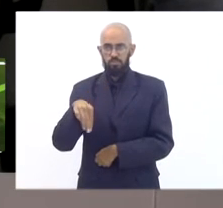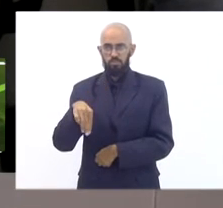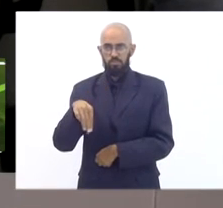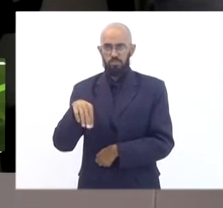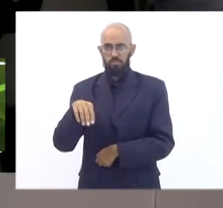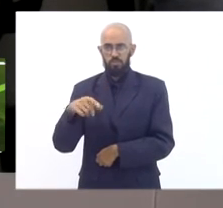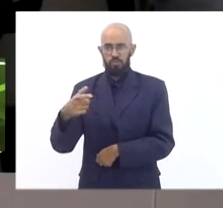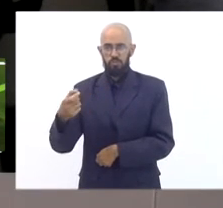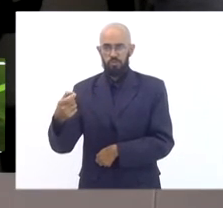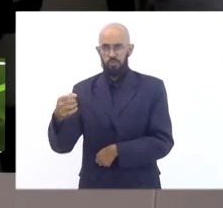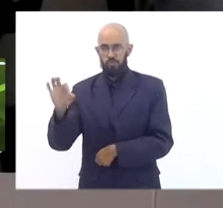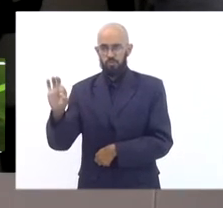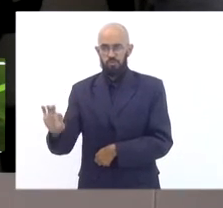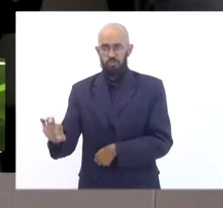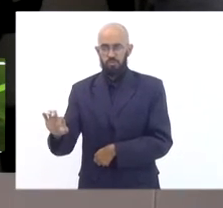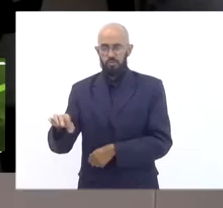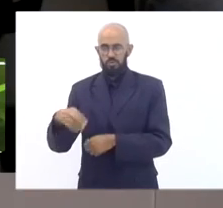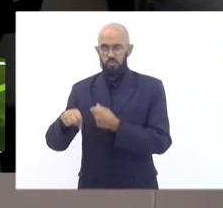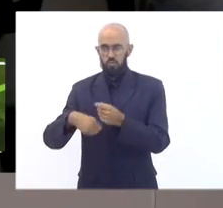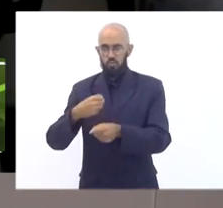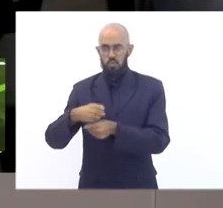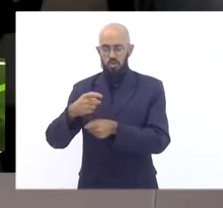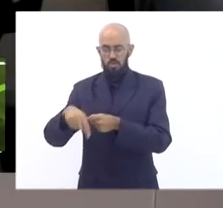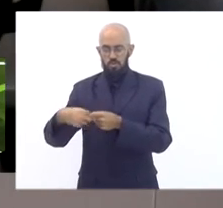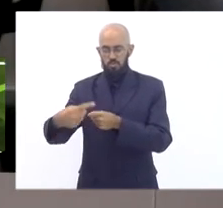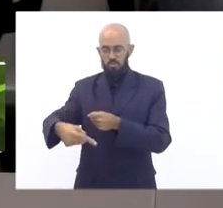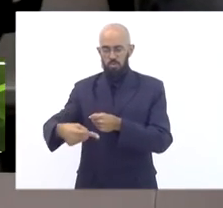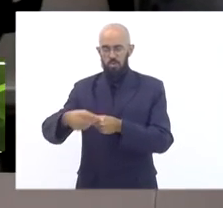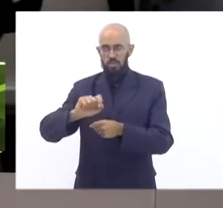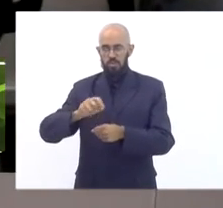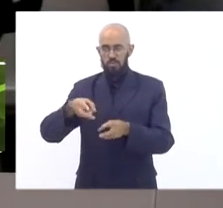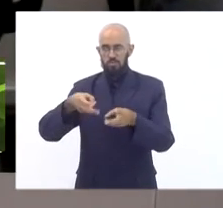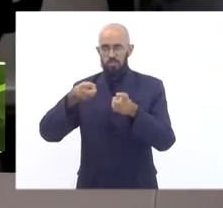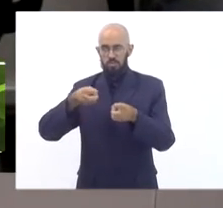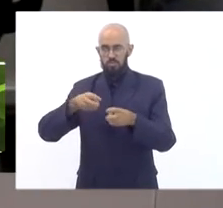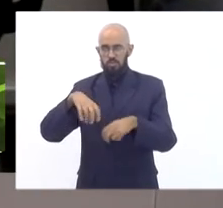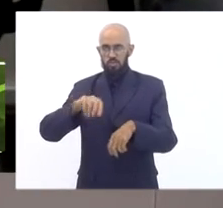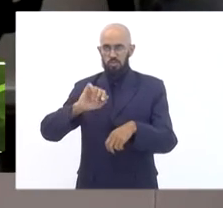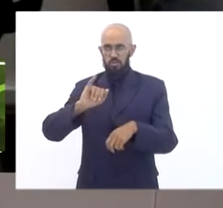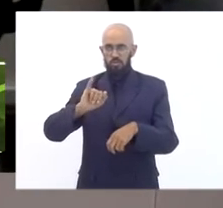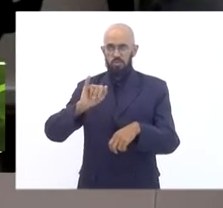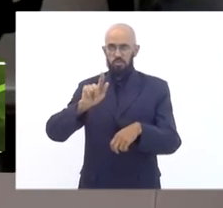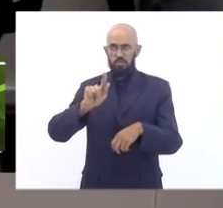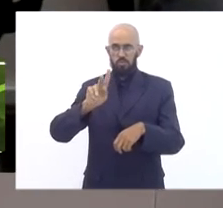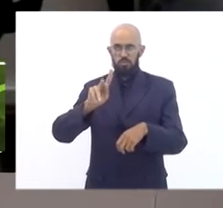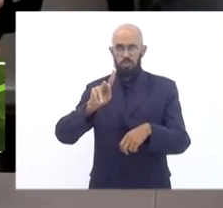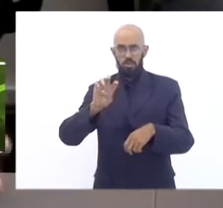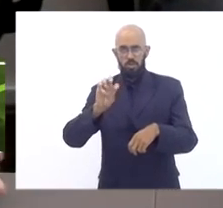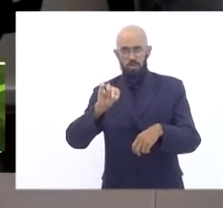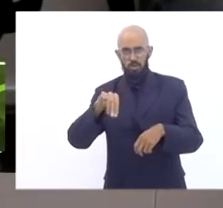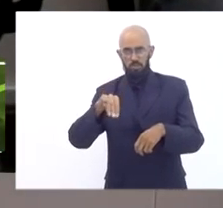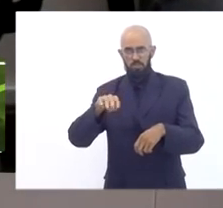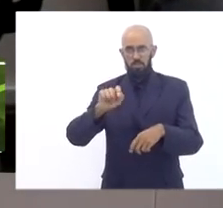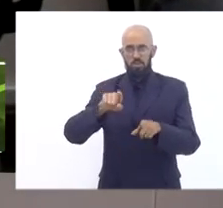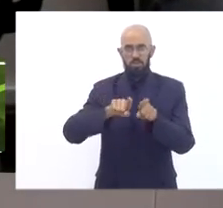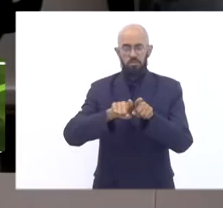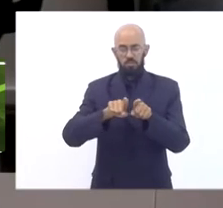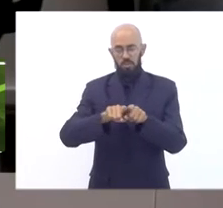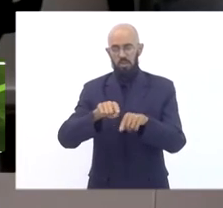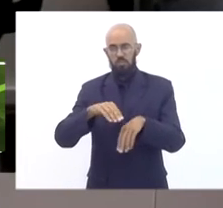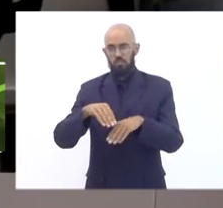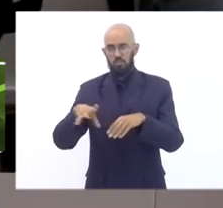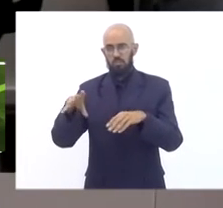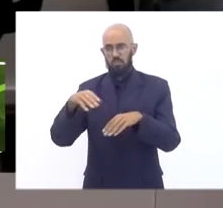ano seguinte, de 2021, a gente observava que o IGP-M também estava numa alta desproporcional,